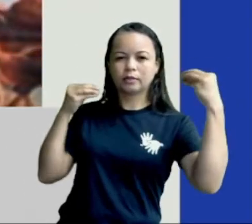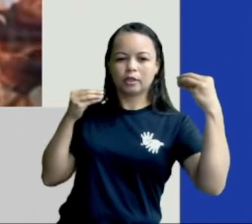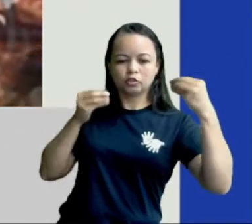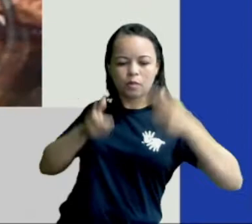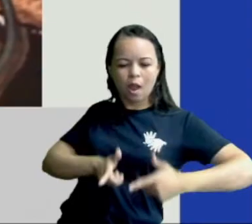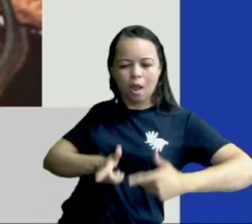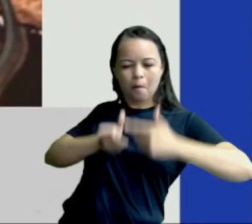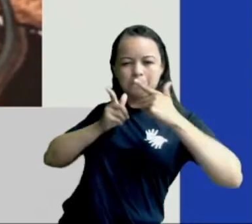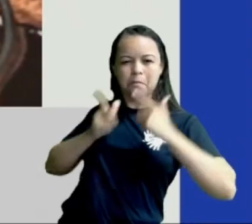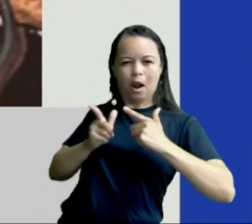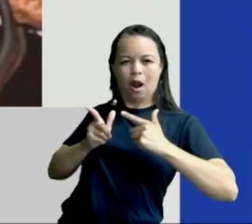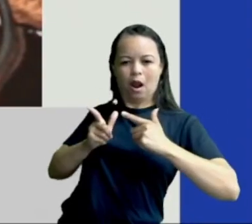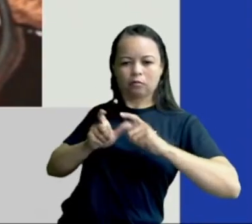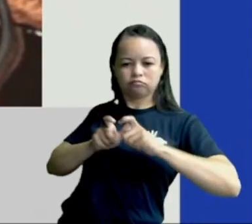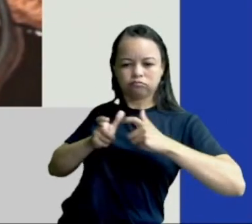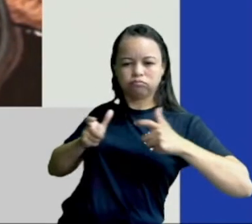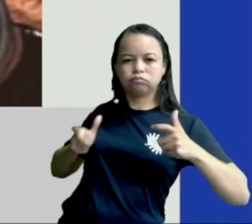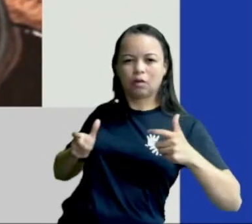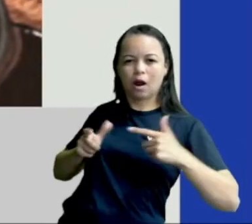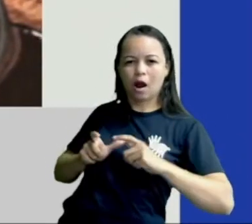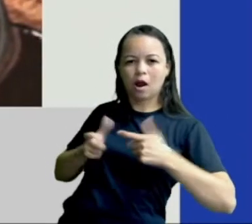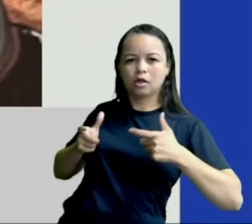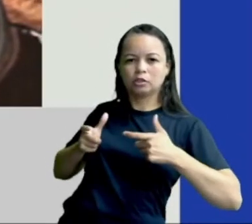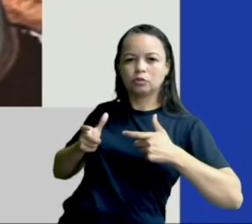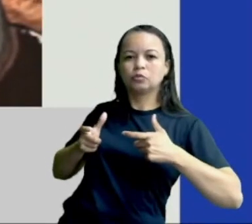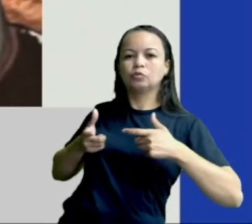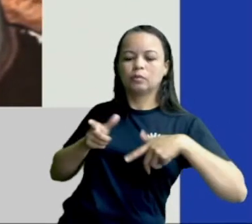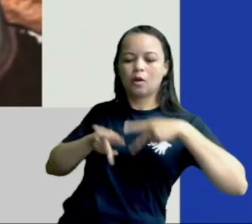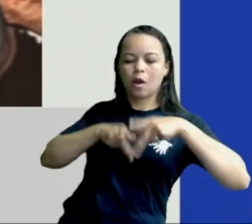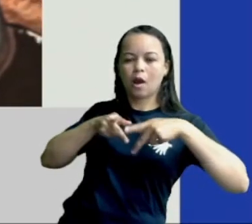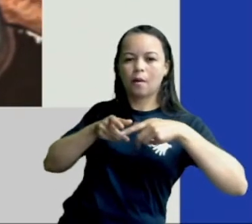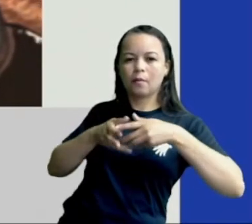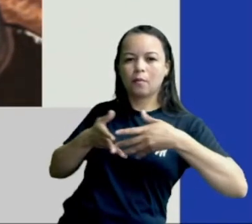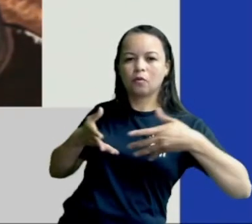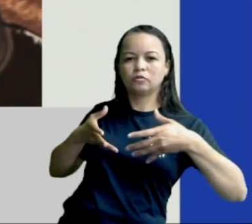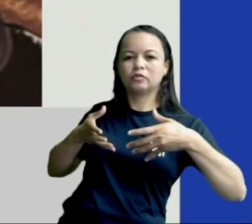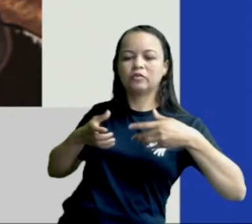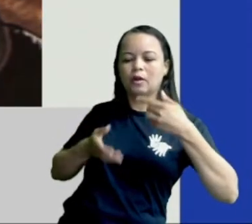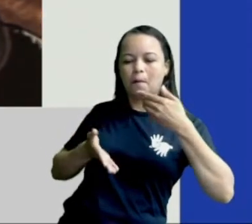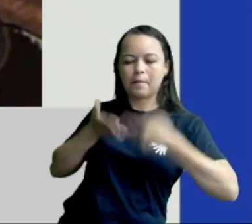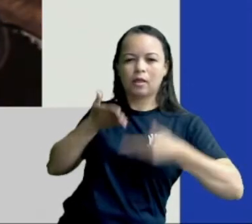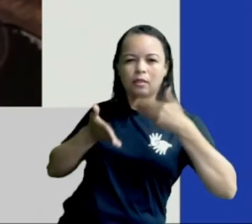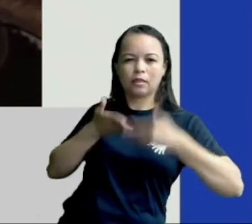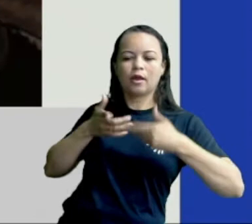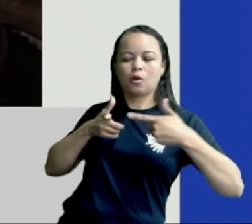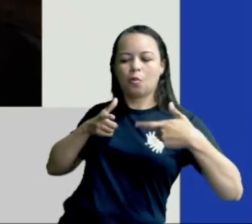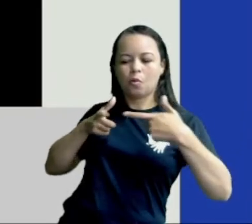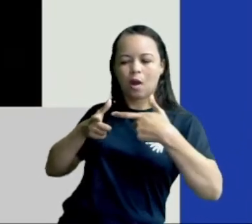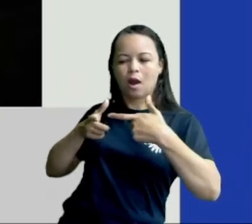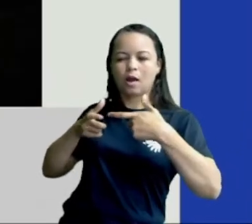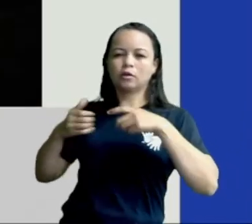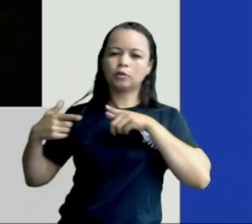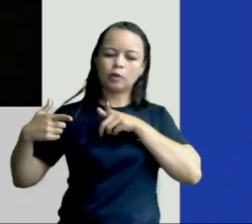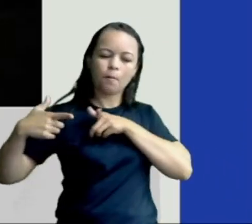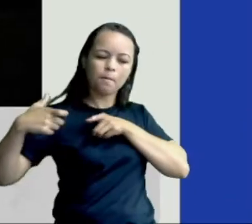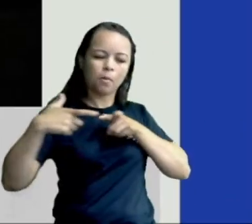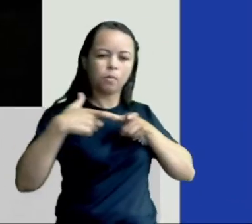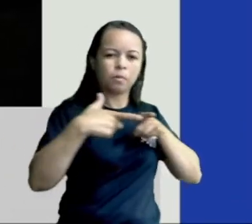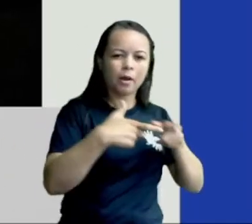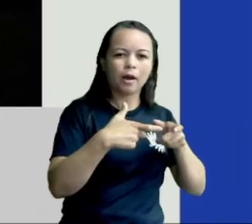mais equipados, preparados e em maior número, viram-se derrotados pelos bravos defensores de nossa terra.